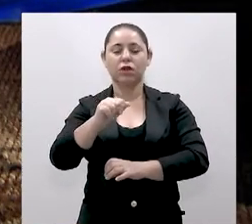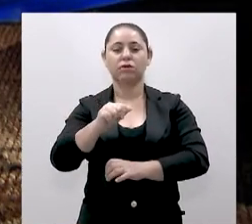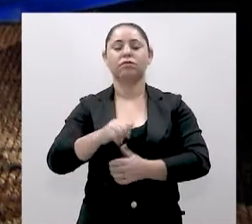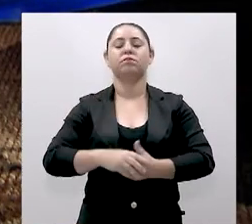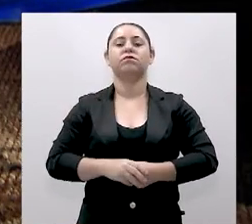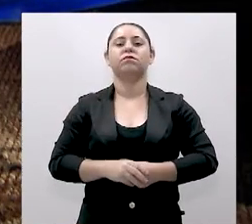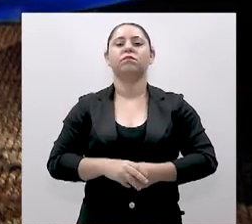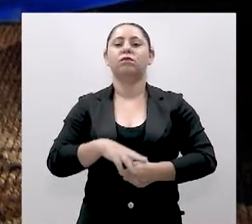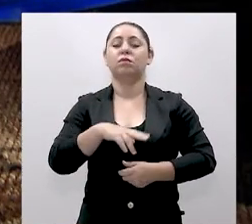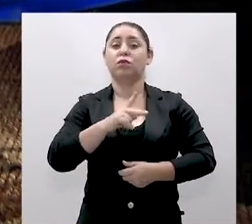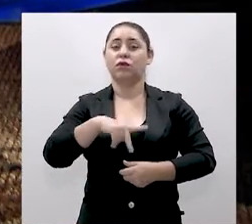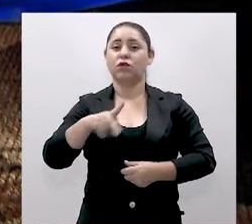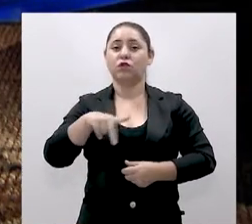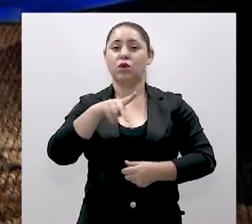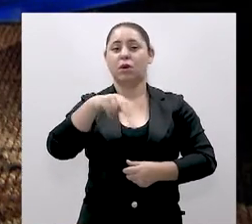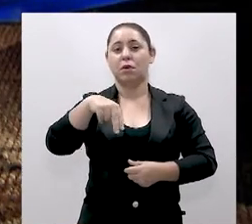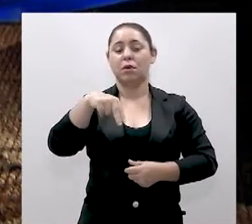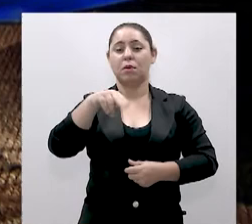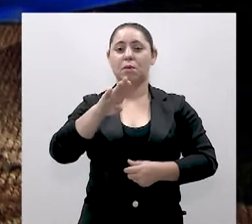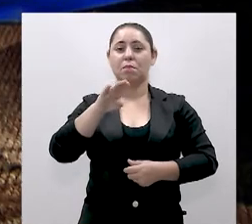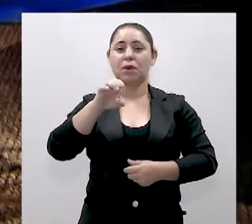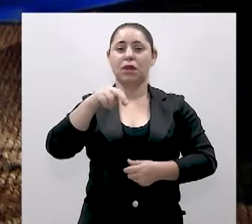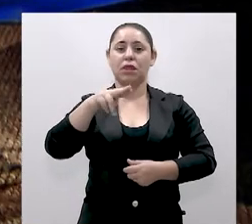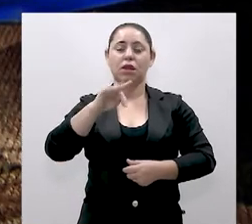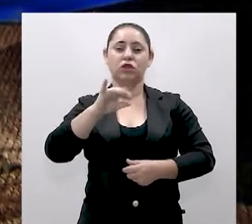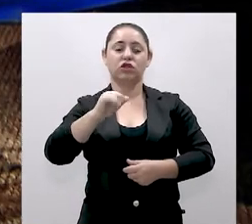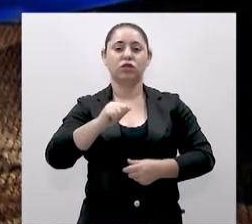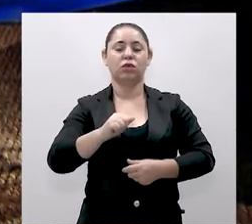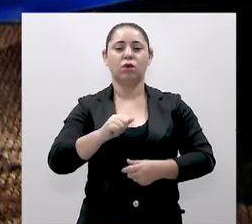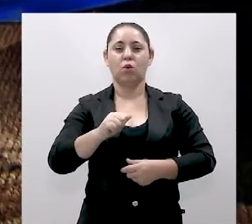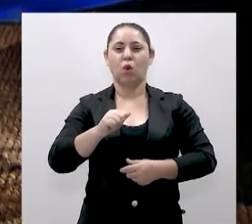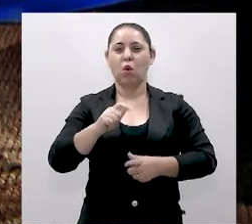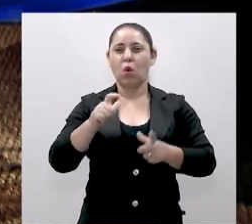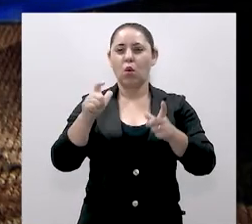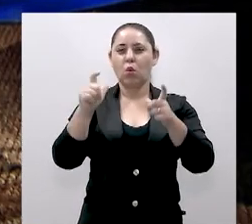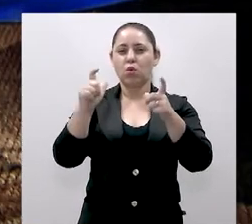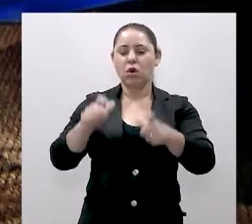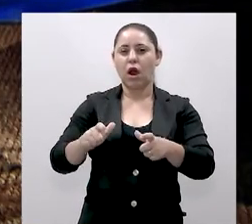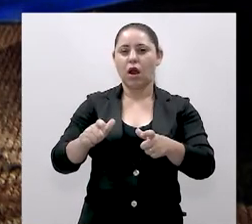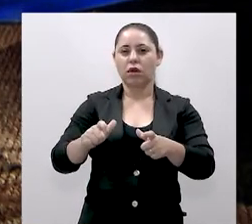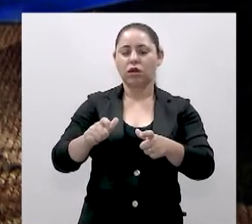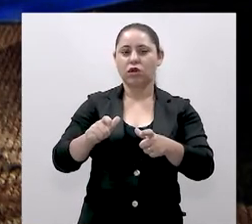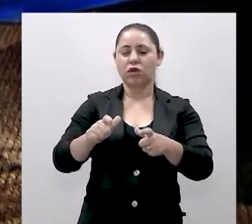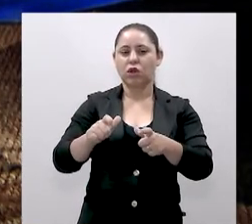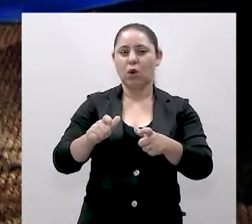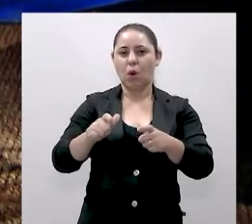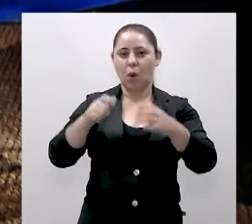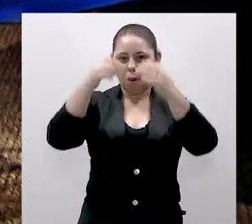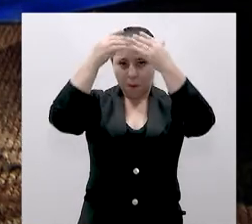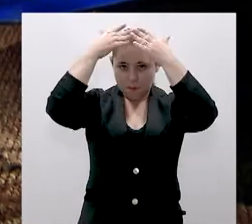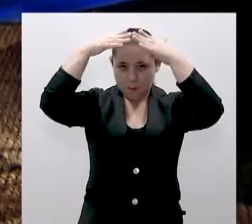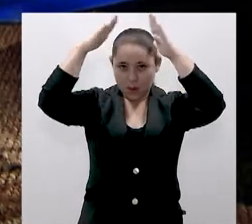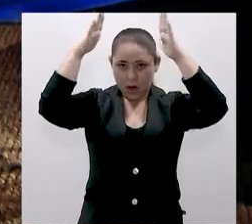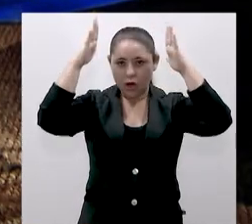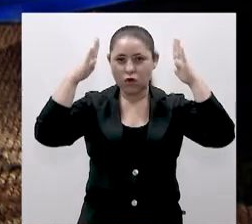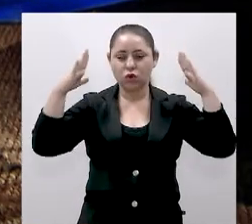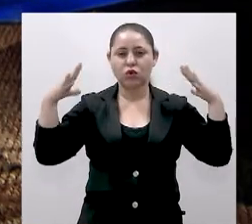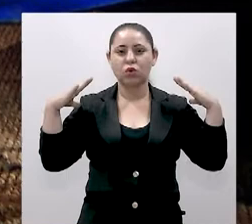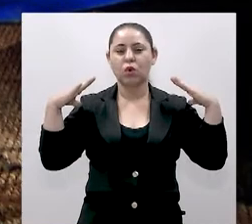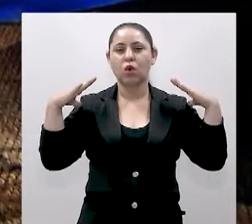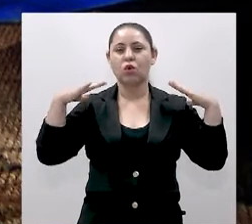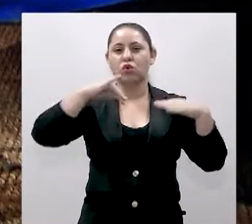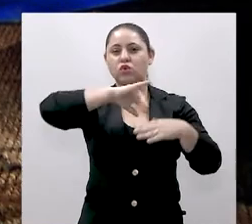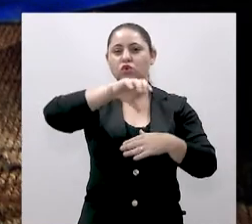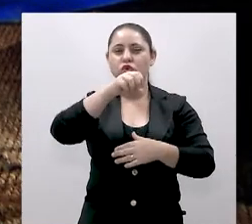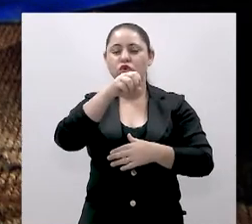lá naquele colégio que fica no Vale do Anhangabaú onde o papa o papa o pi o João Paulo